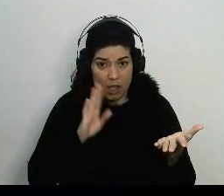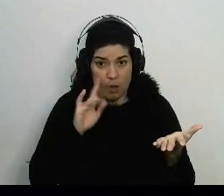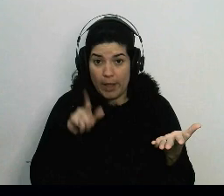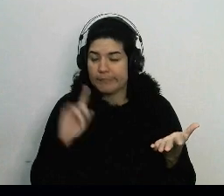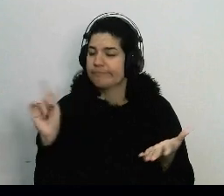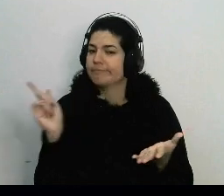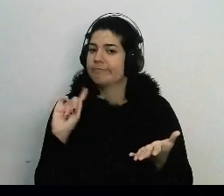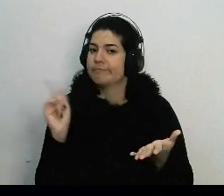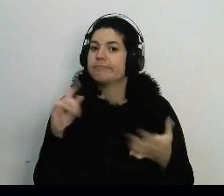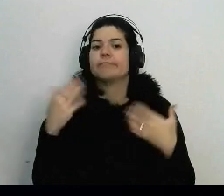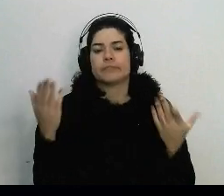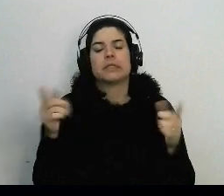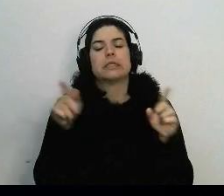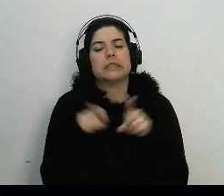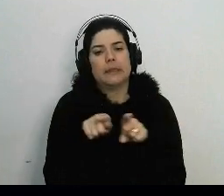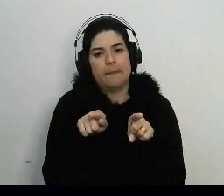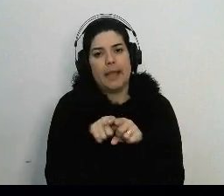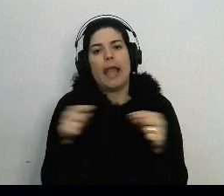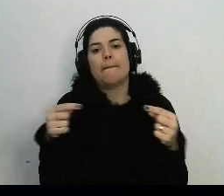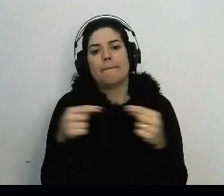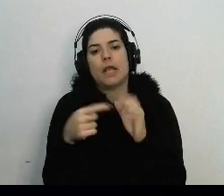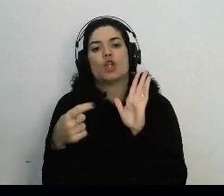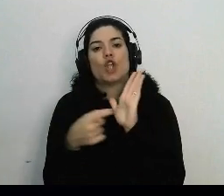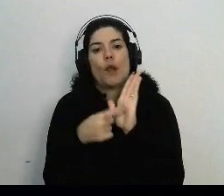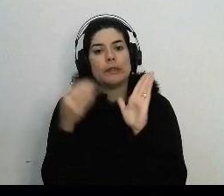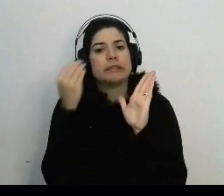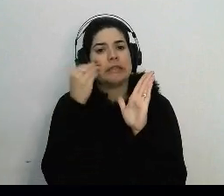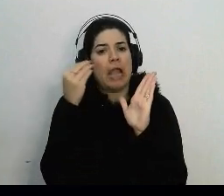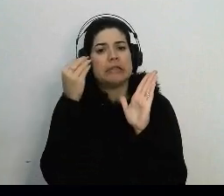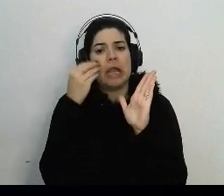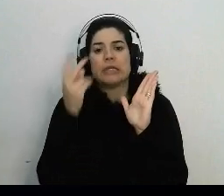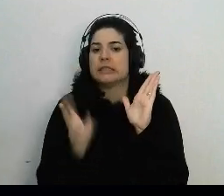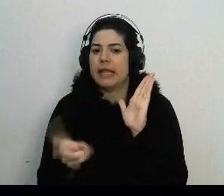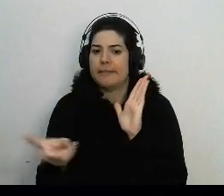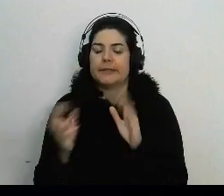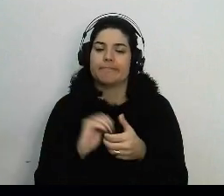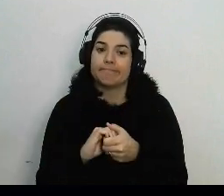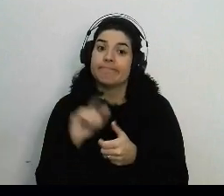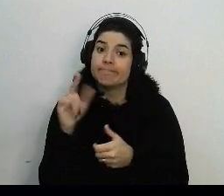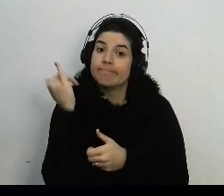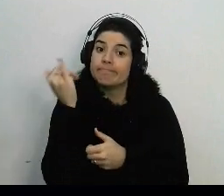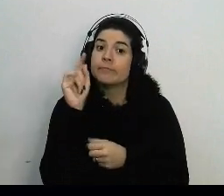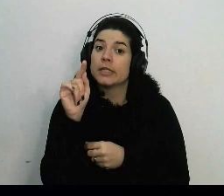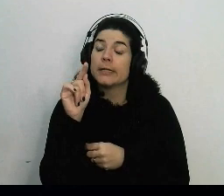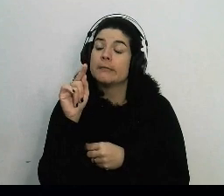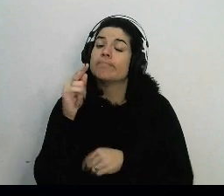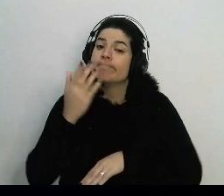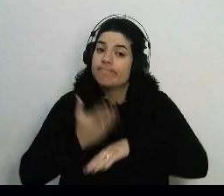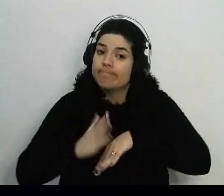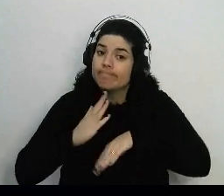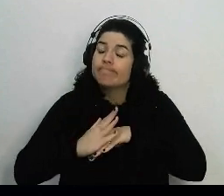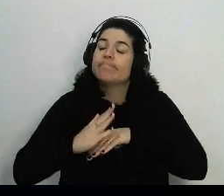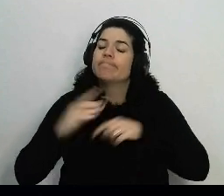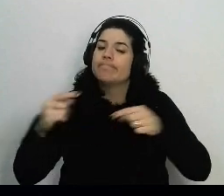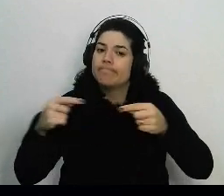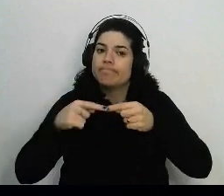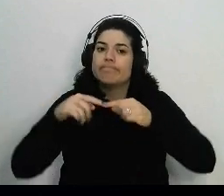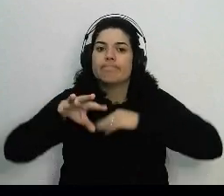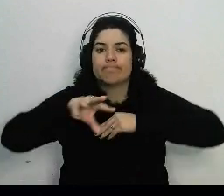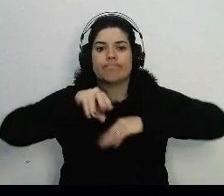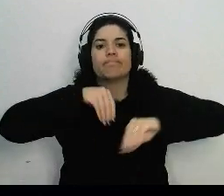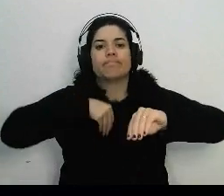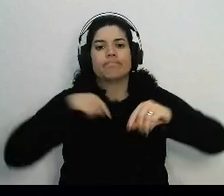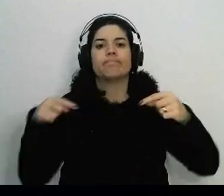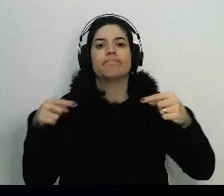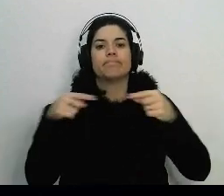isso o tempo inteiro no software. Então, um ponto importante como mensagem final é a gente praticar a nossa empatia com relação a essa questão de